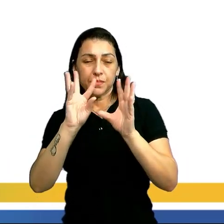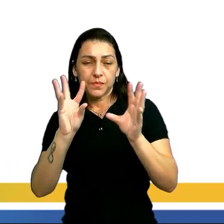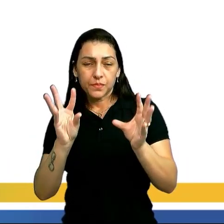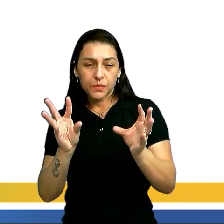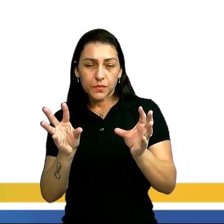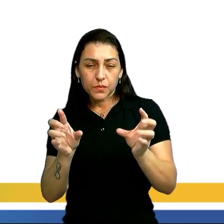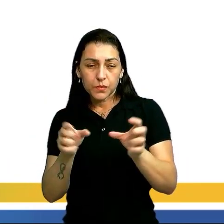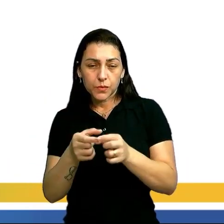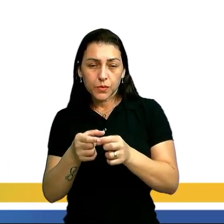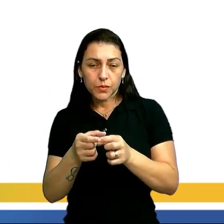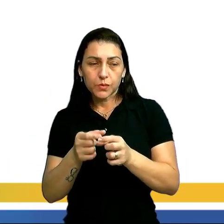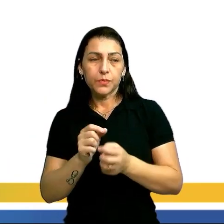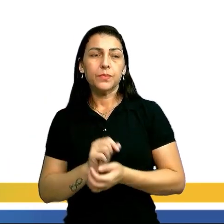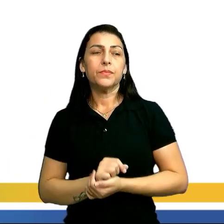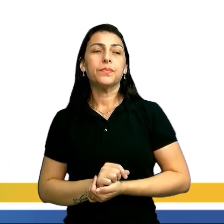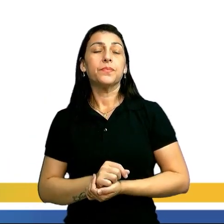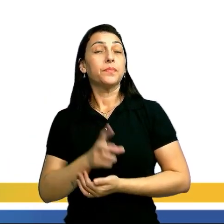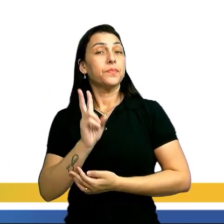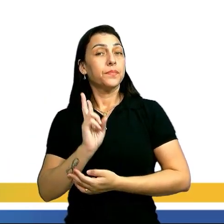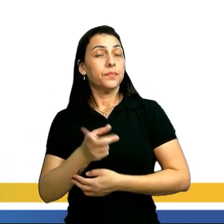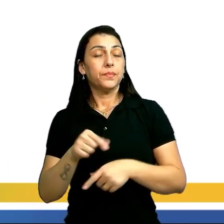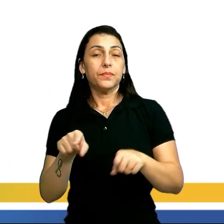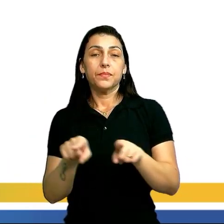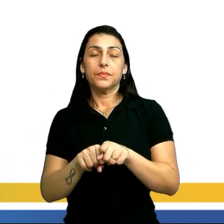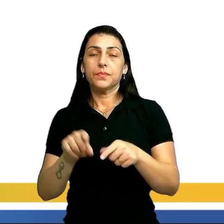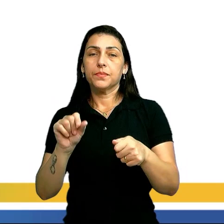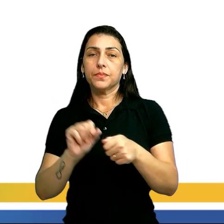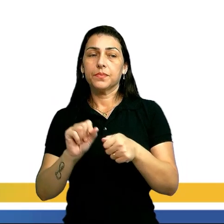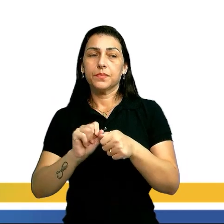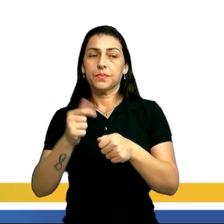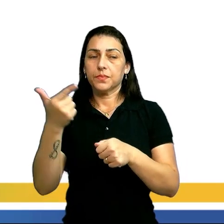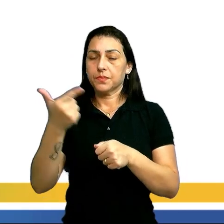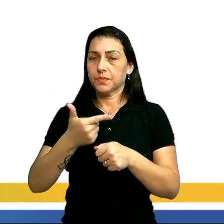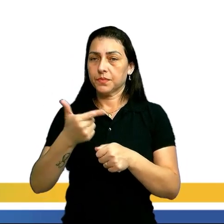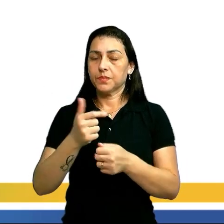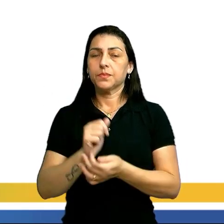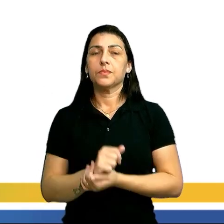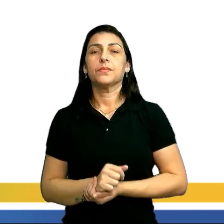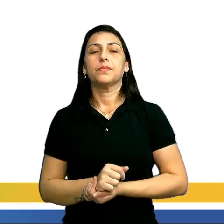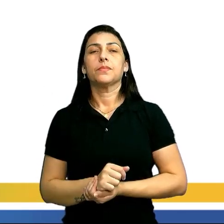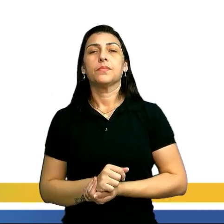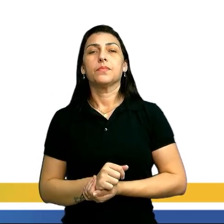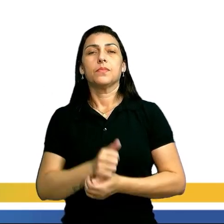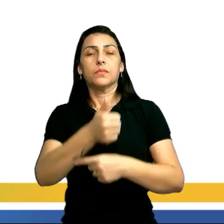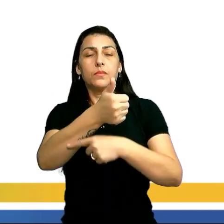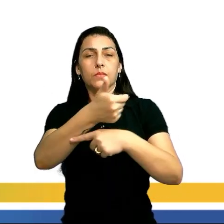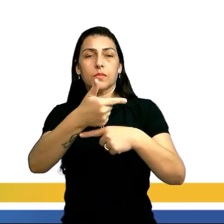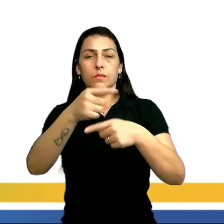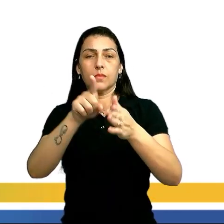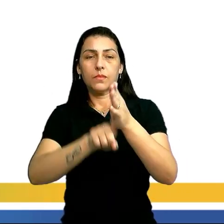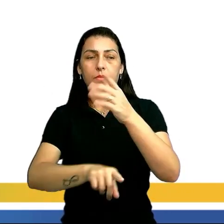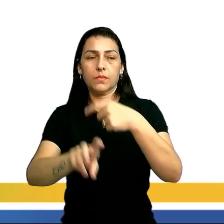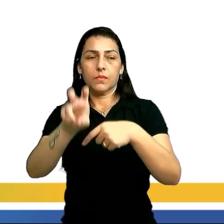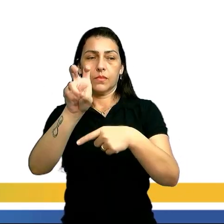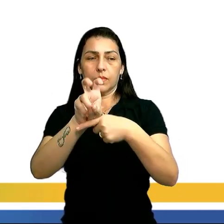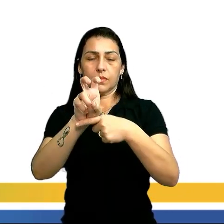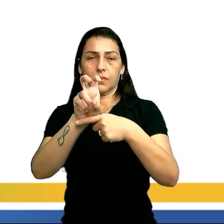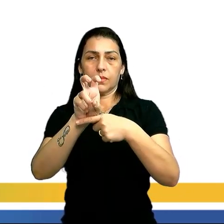redução. A mesma coisa a gente vai fazer no segundo passo. 12 menos